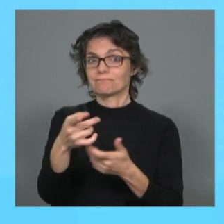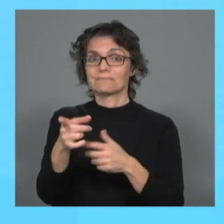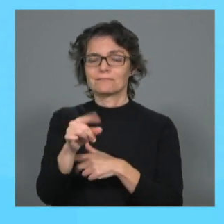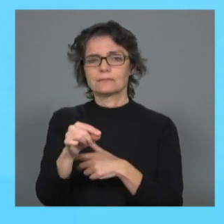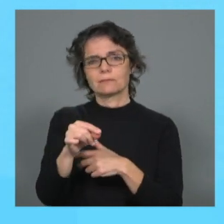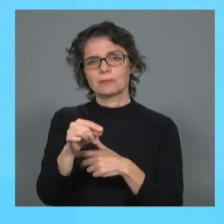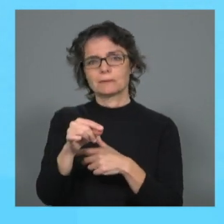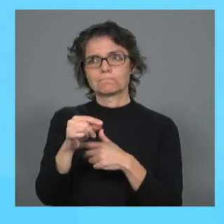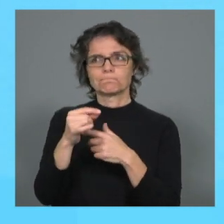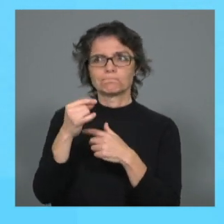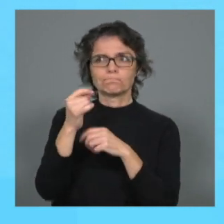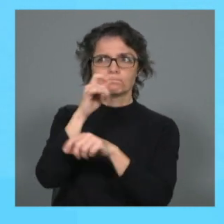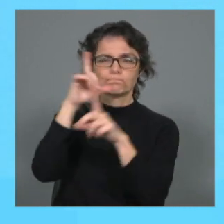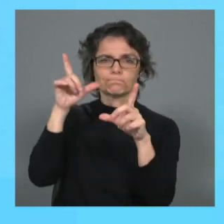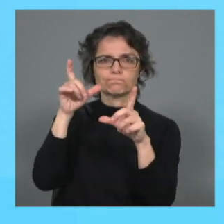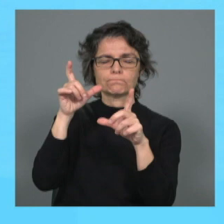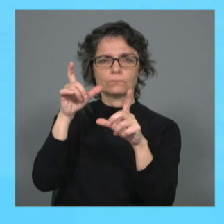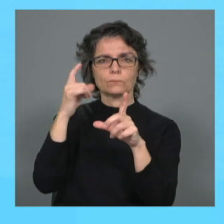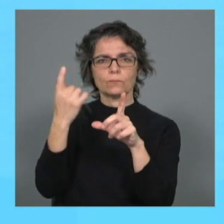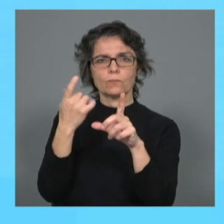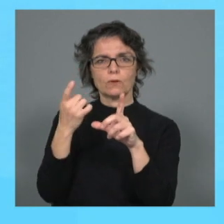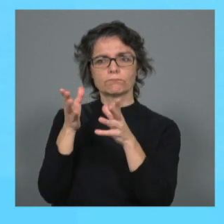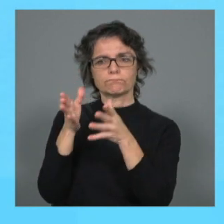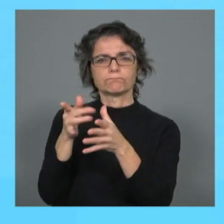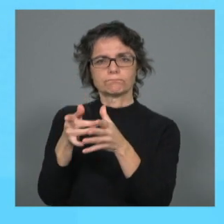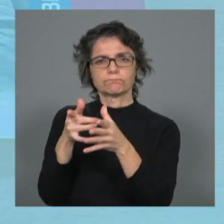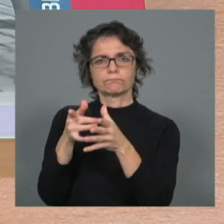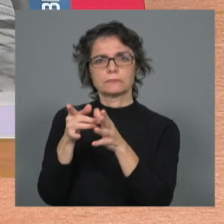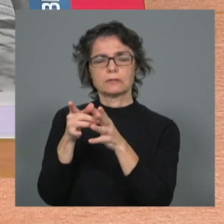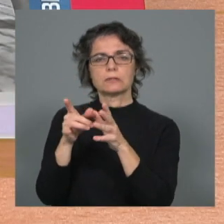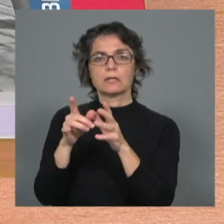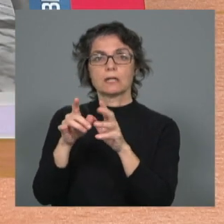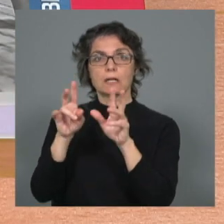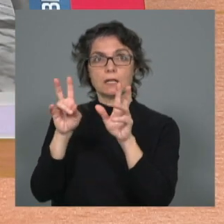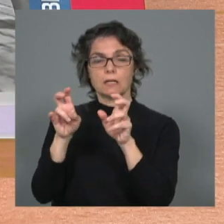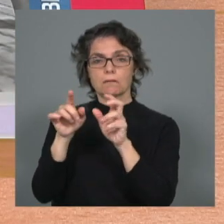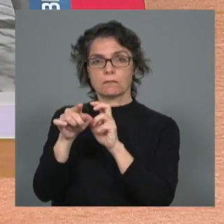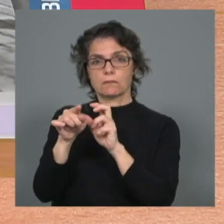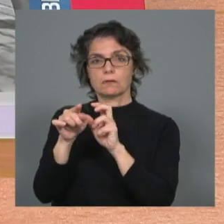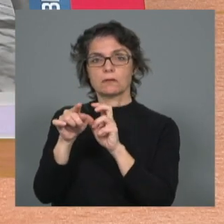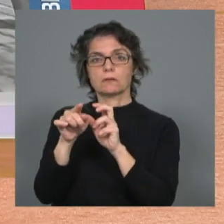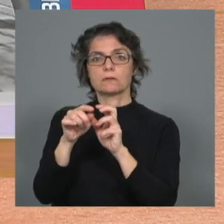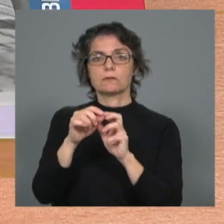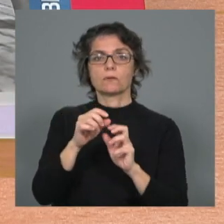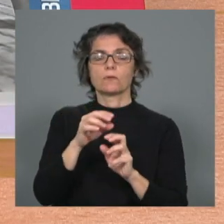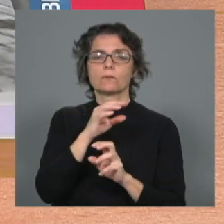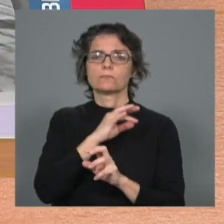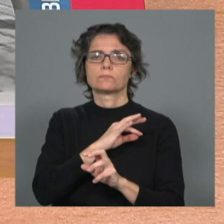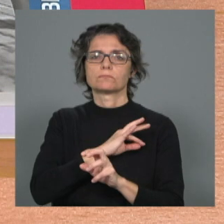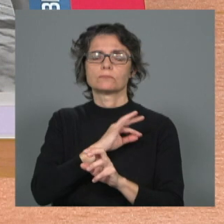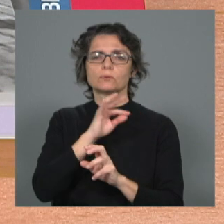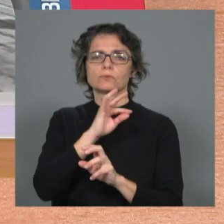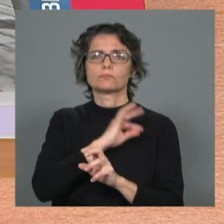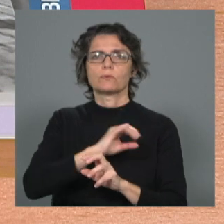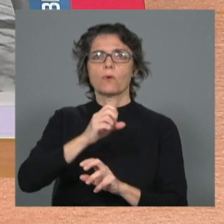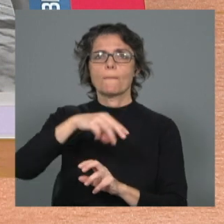uma figura central nesta temática, que é o professor Manuel Sérgio. É essencial sempre revisitar